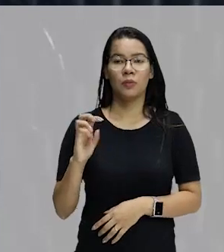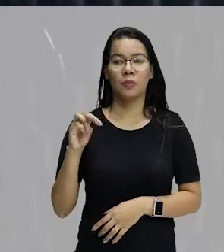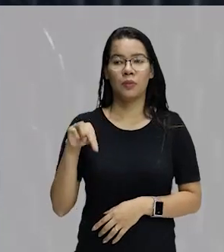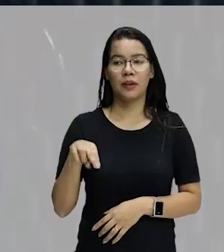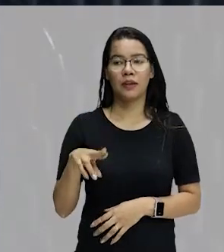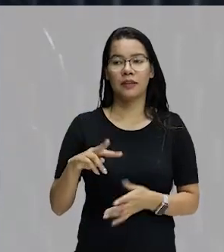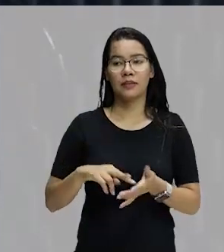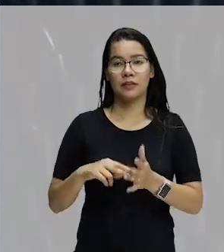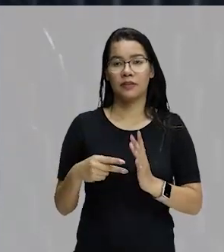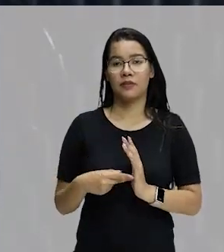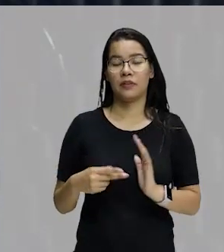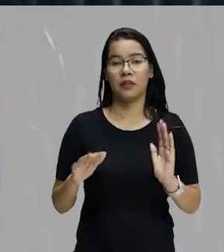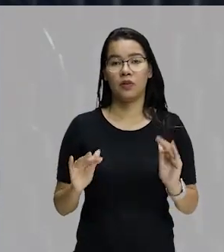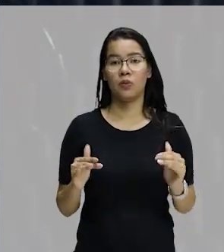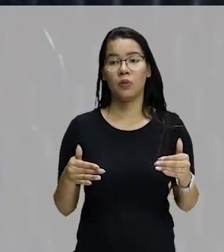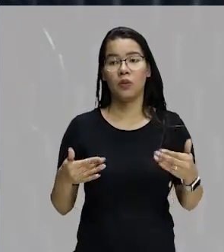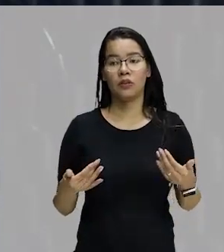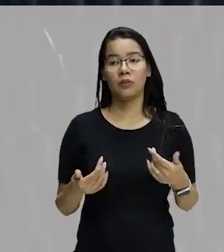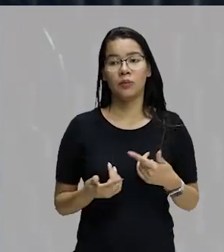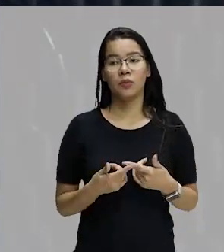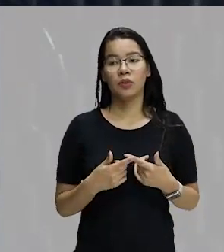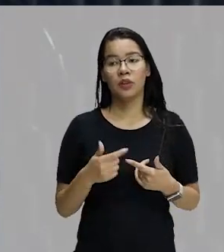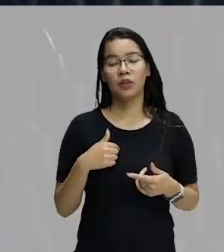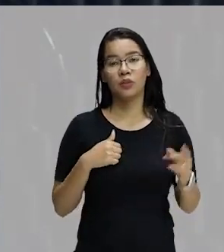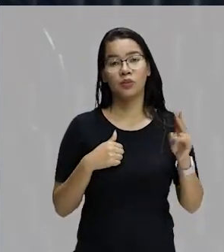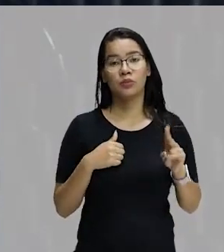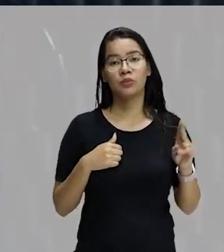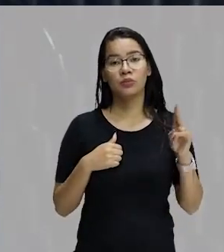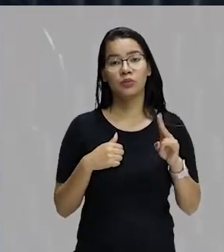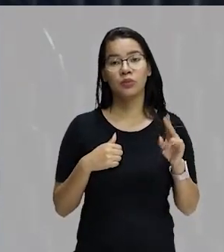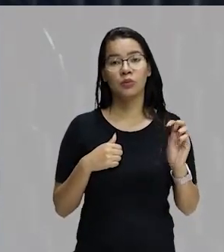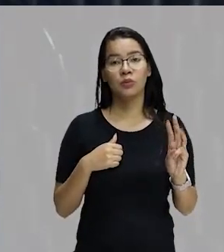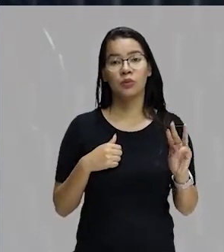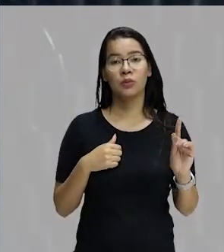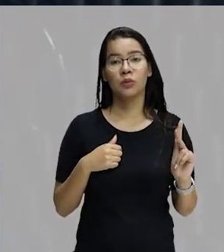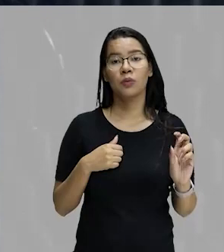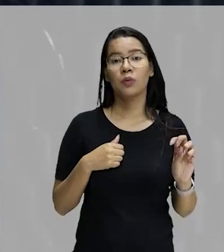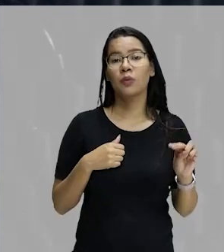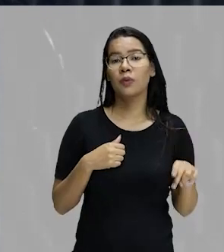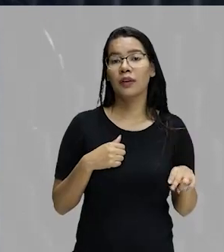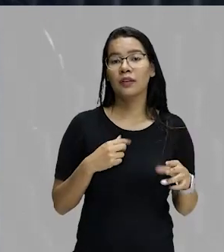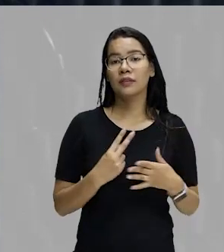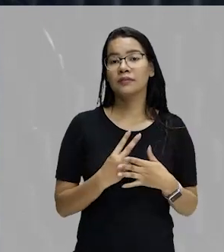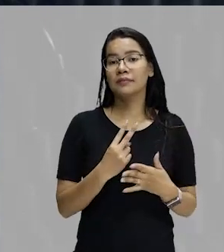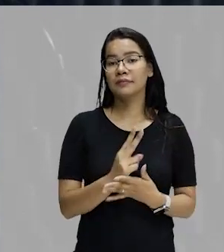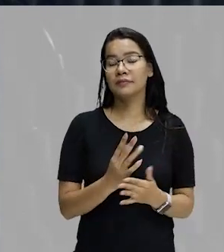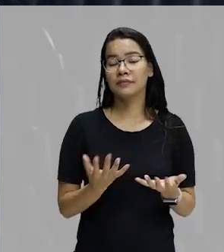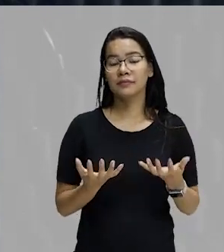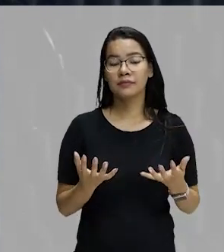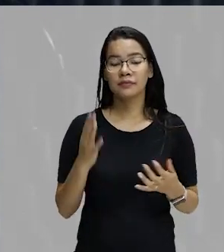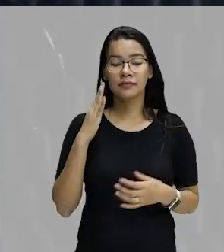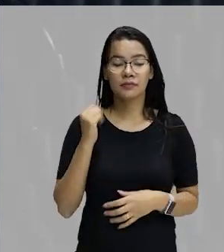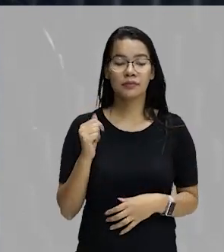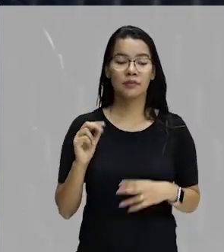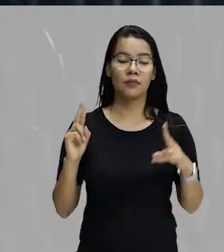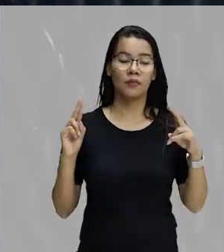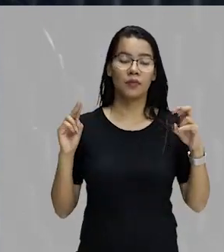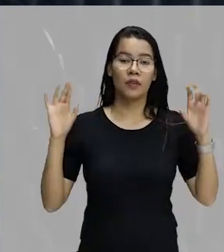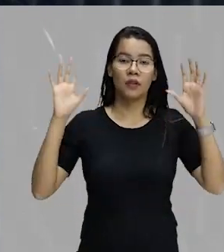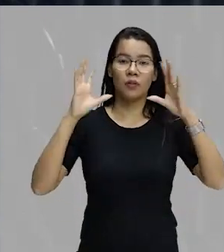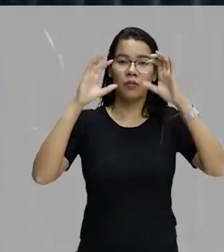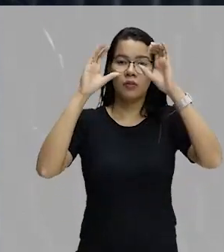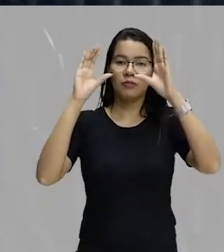quando. Para que eu uso o pronome when? Sempre que eu quero perguntar sobre tempo, alguma referência